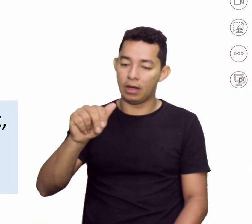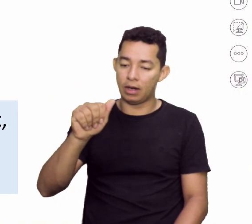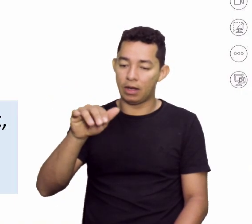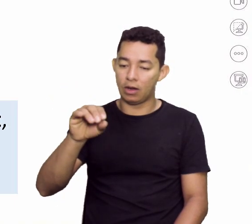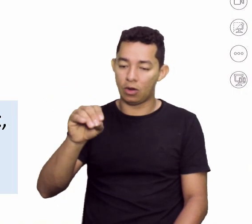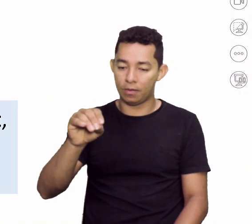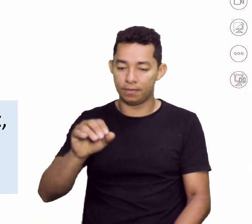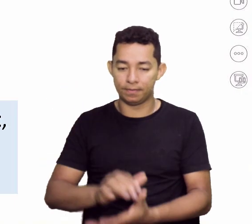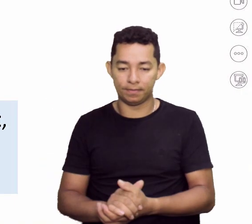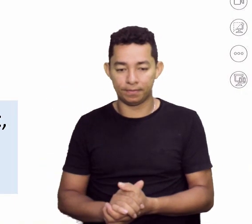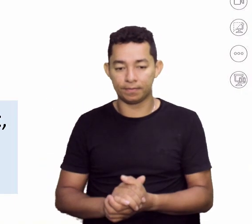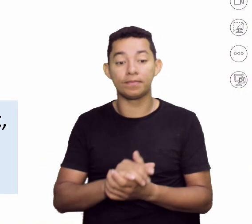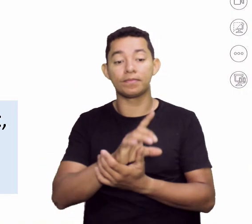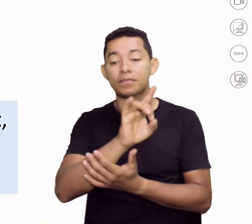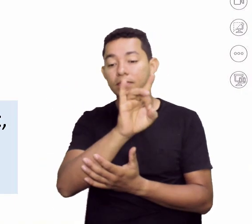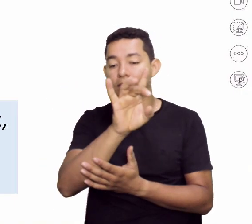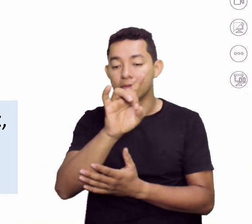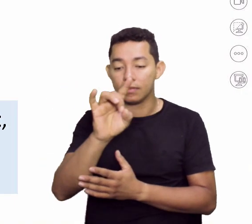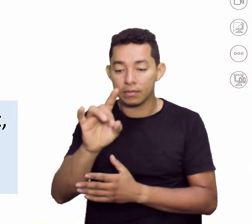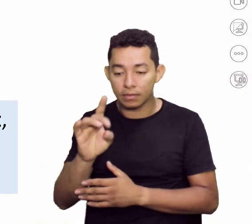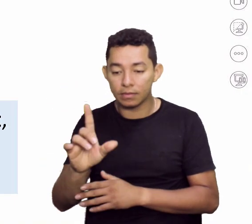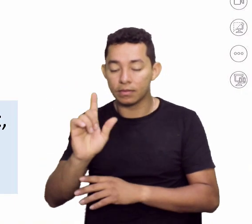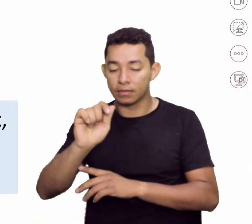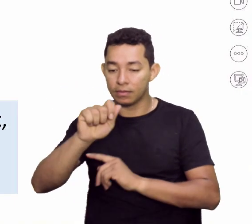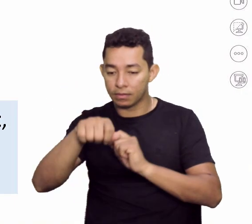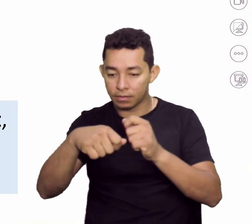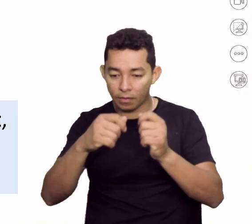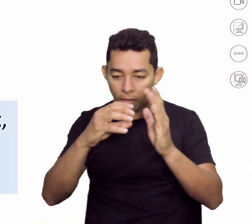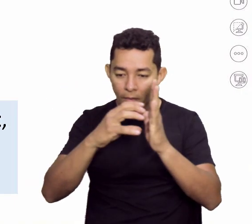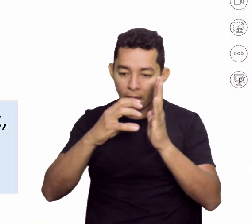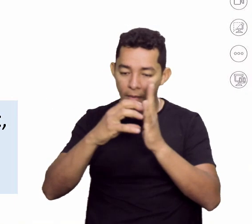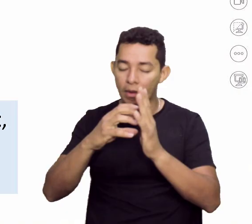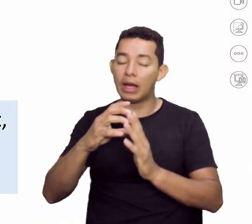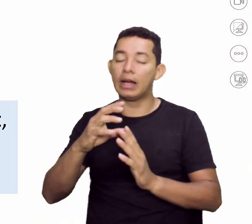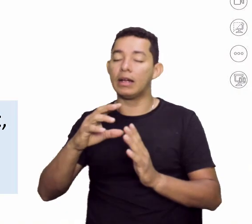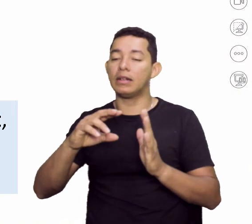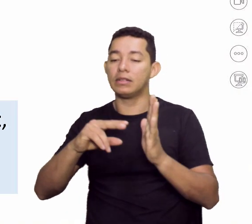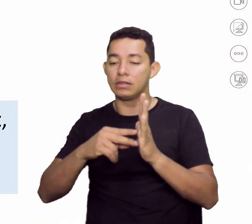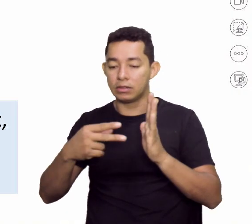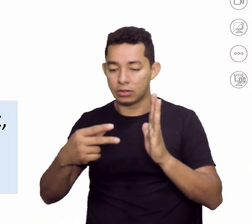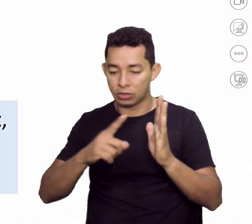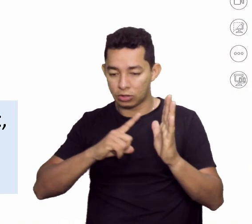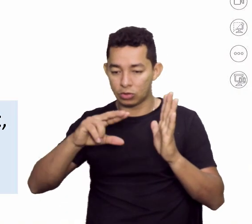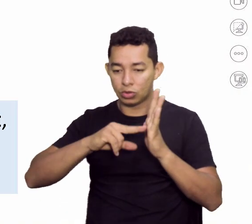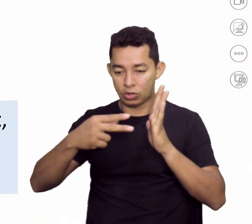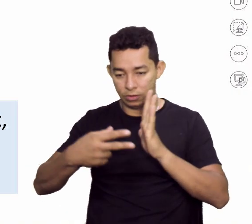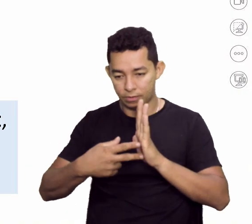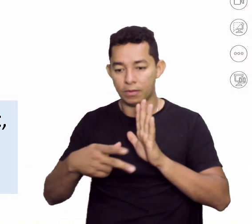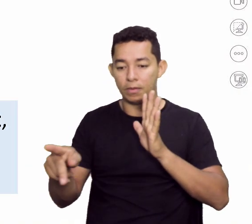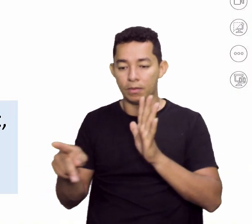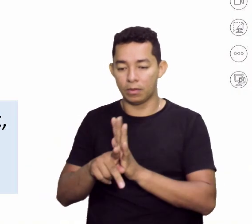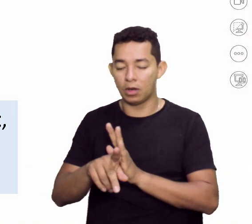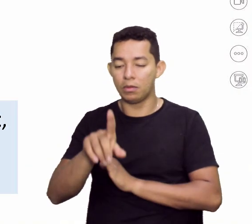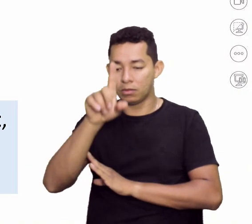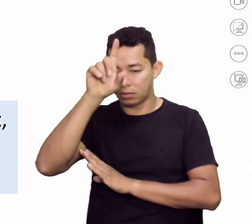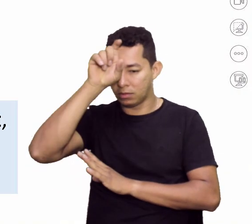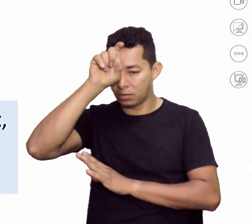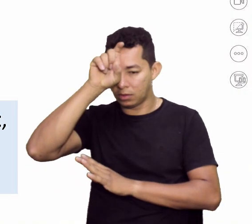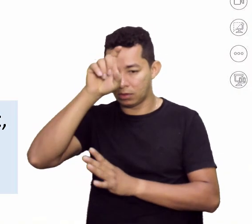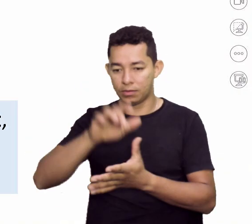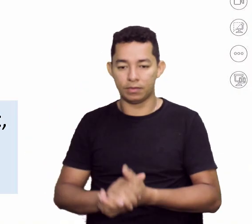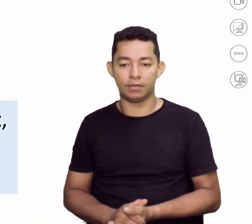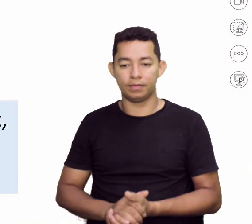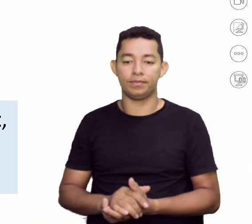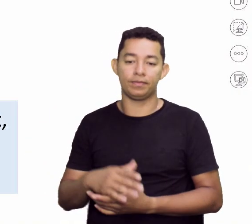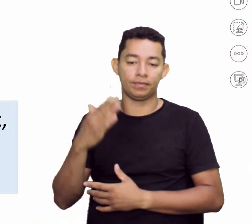carregava simbolismo e respeito às tradições egípcias. Então, aqui nessa ilustração, estamos